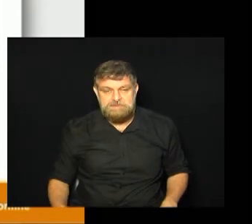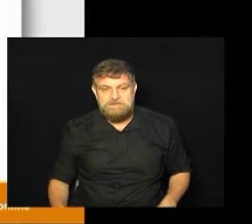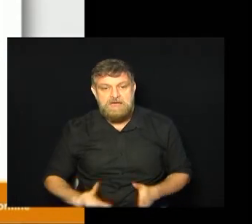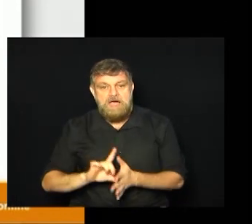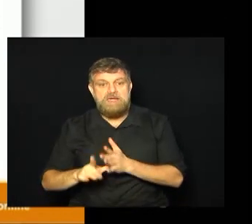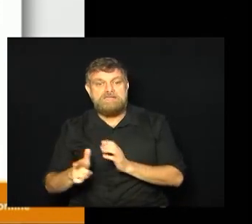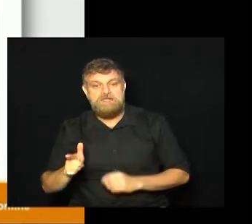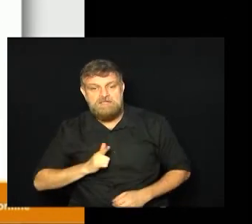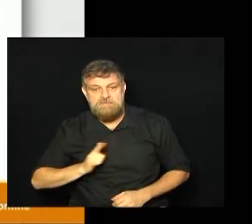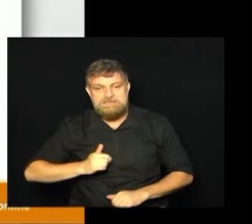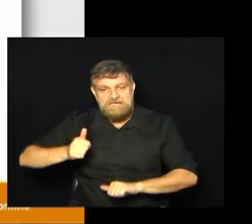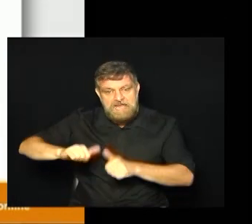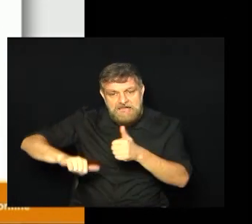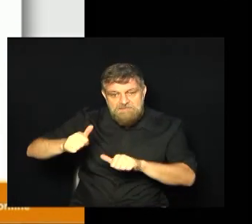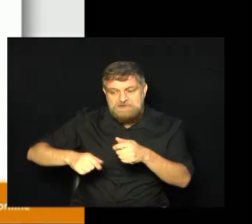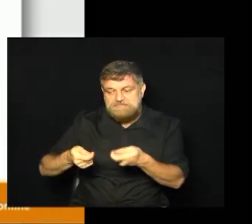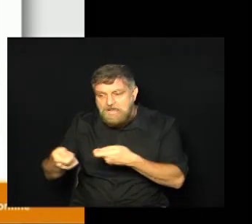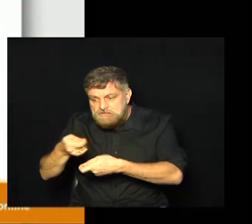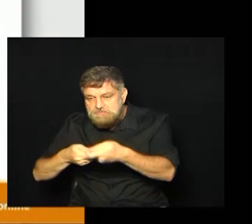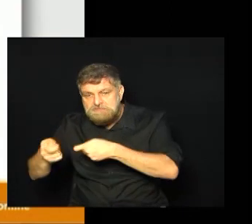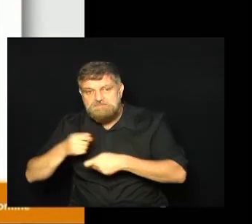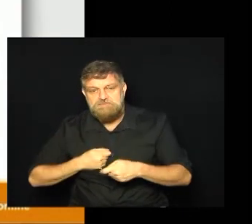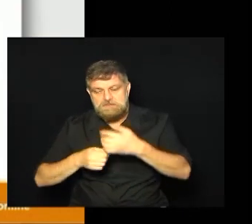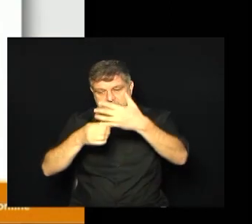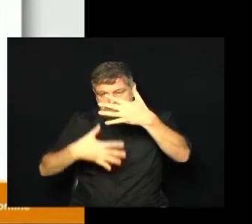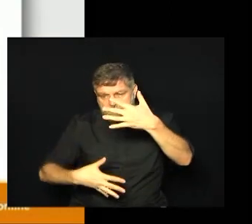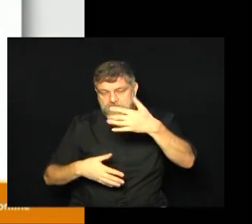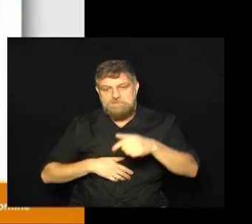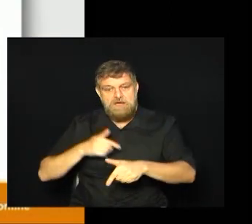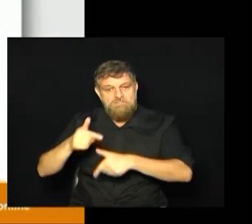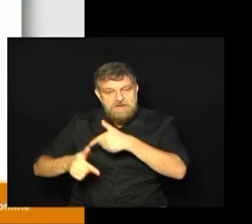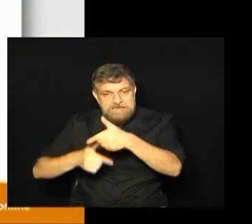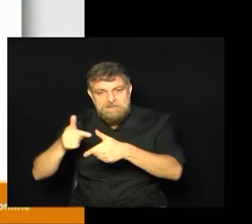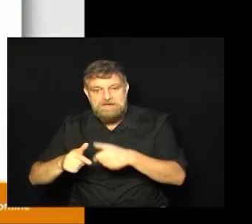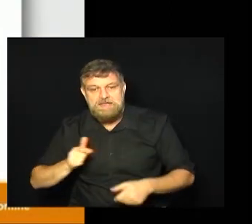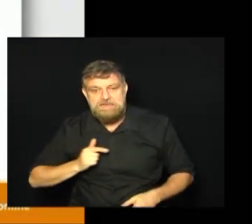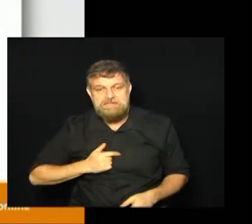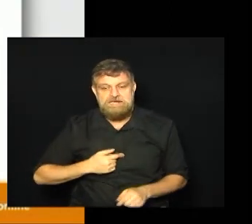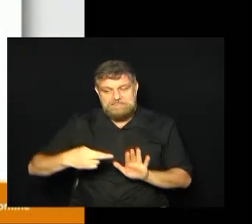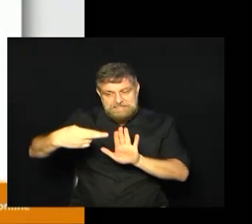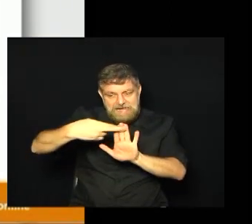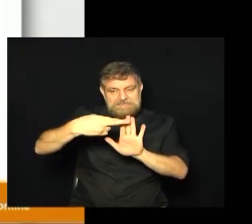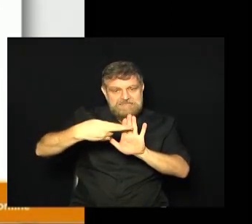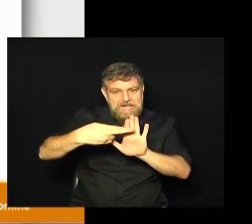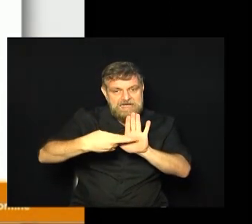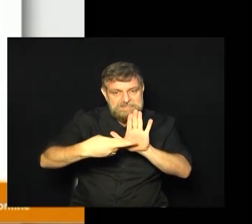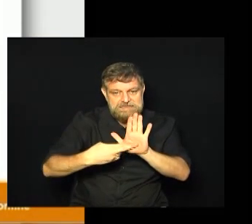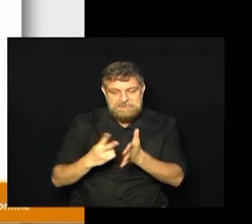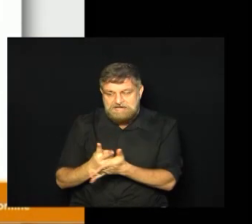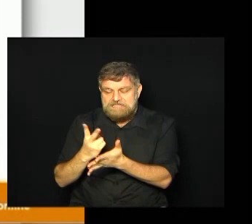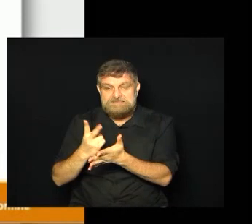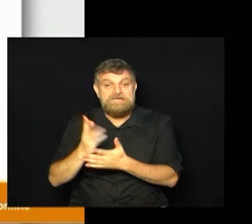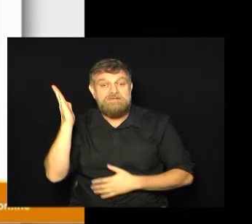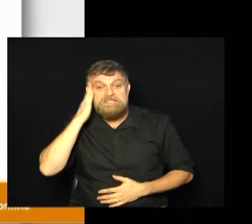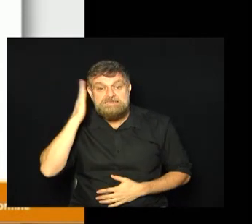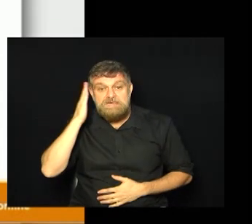Depois tem analista administrativo, vai atuar como analista de MISE. Aqui tem os requisitos, sempre sobre